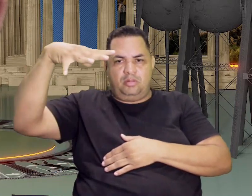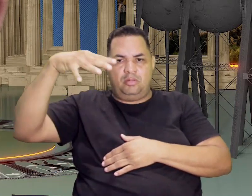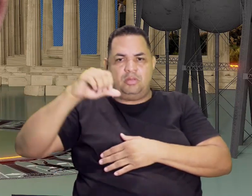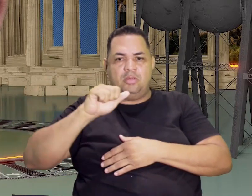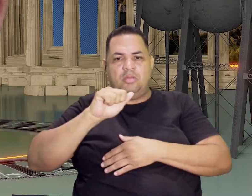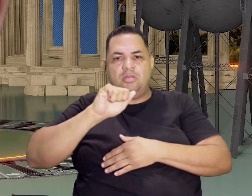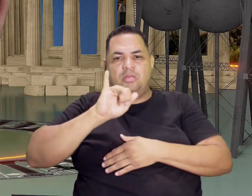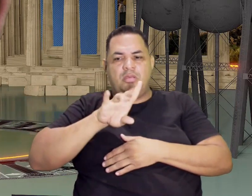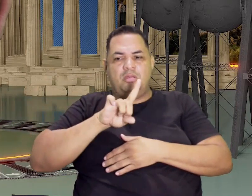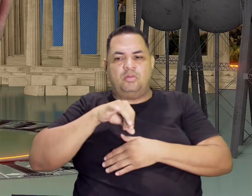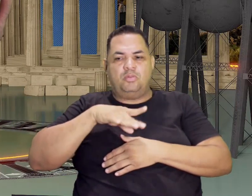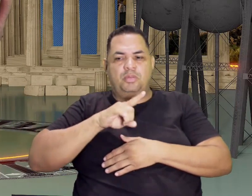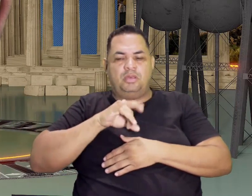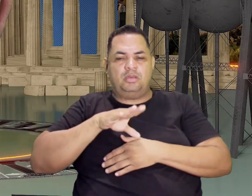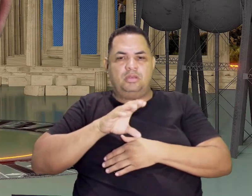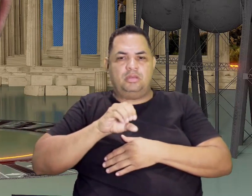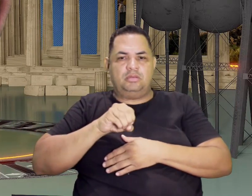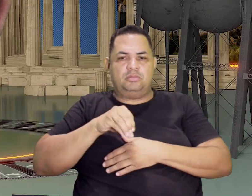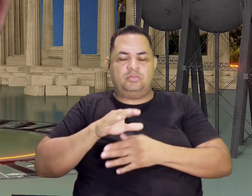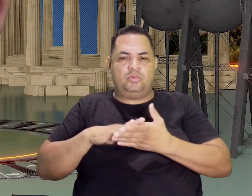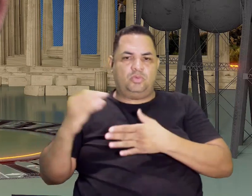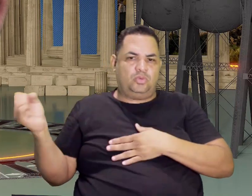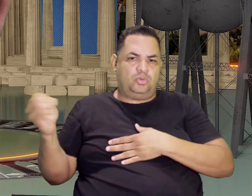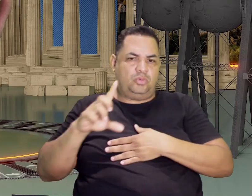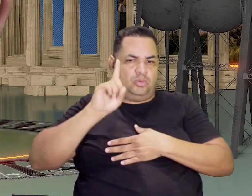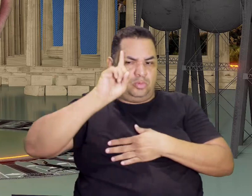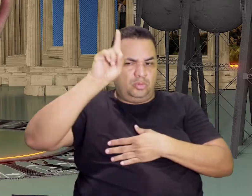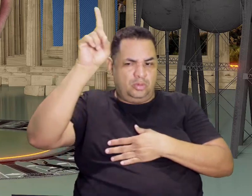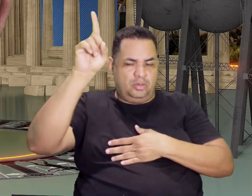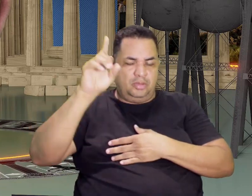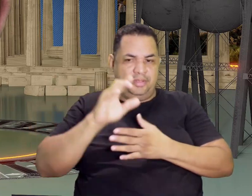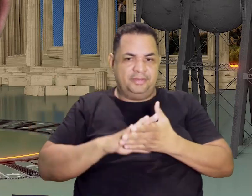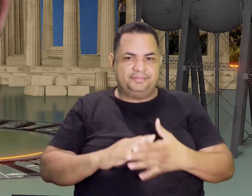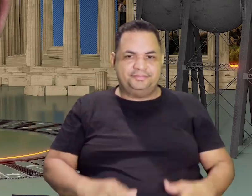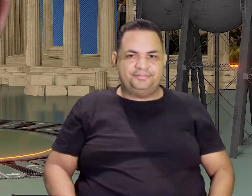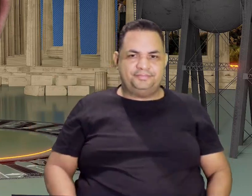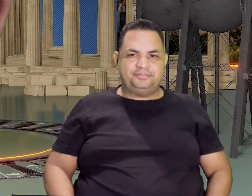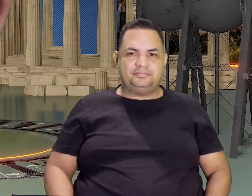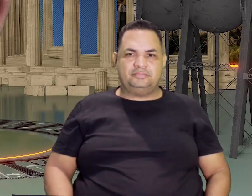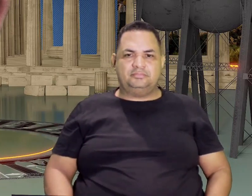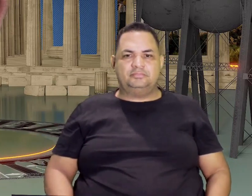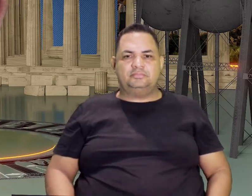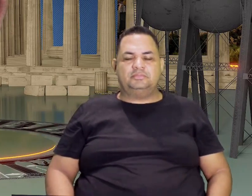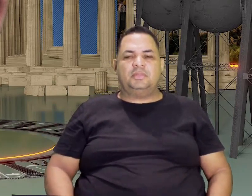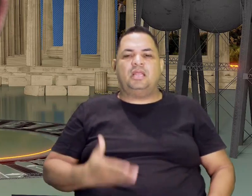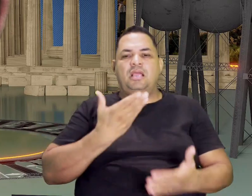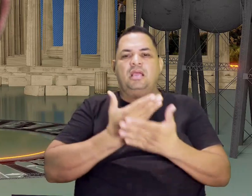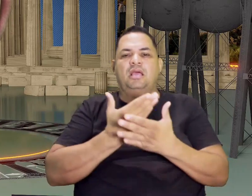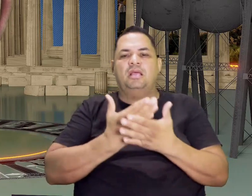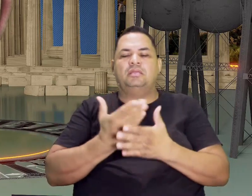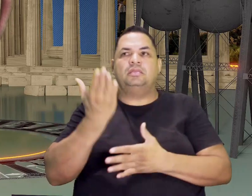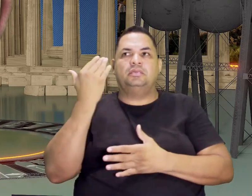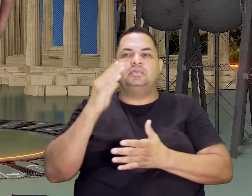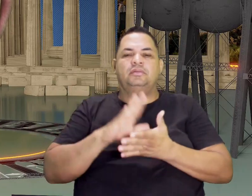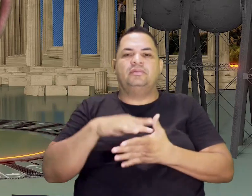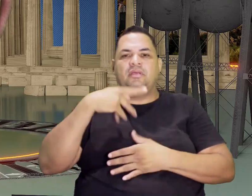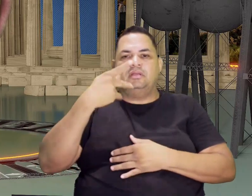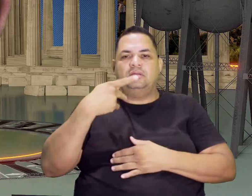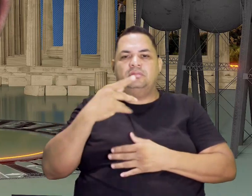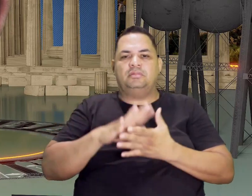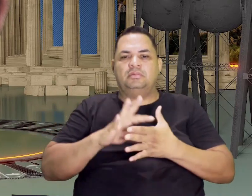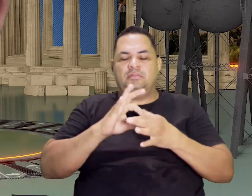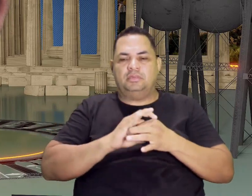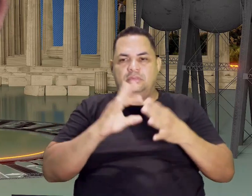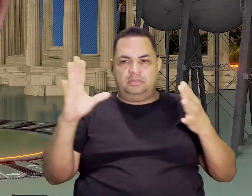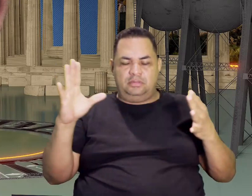analogia. Então trouxe novas ideias. Lembra que na aula anterior nós falamos de liberdade, autonomia para o pesquisador,